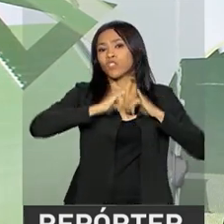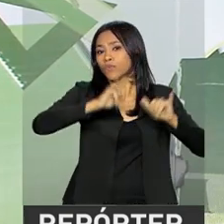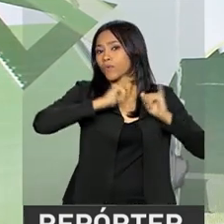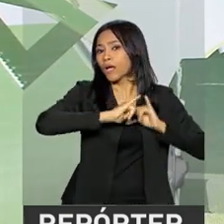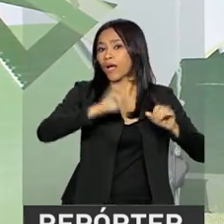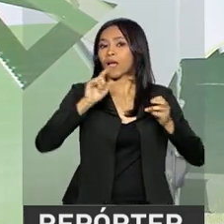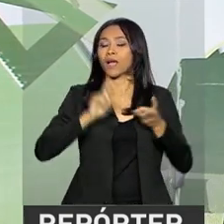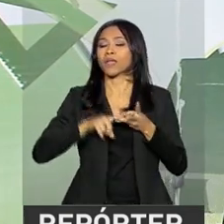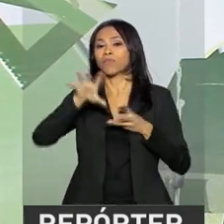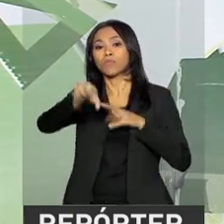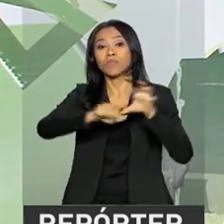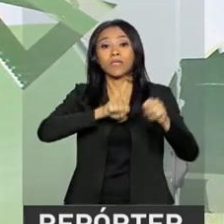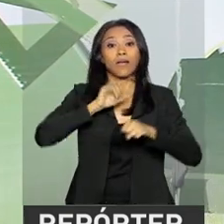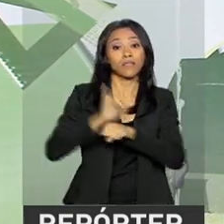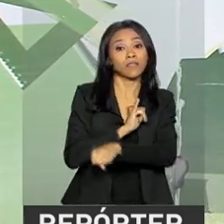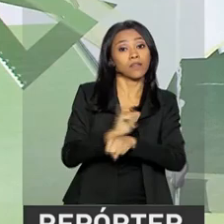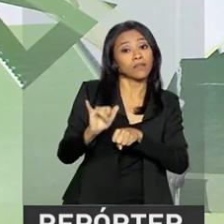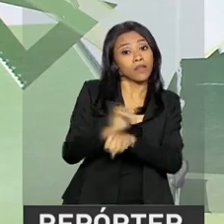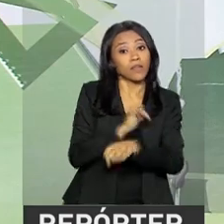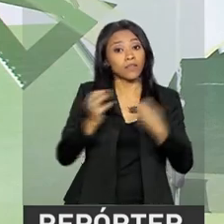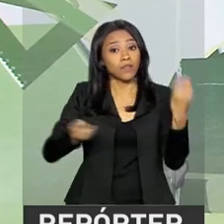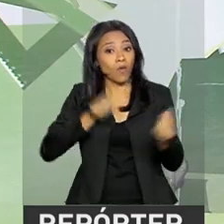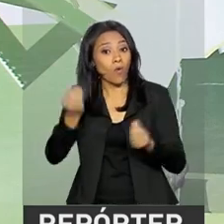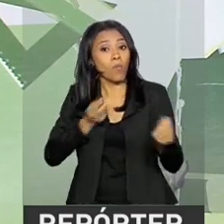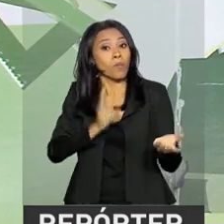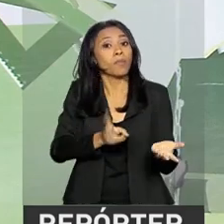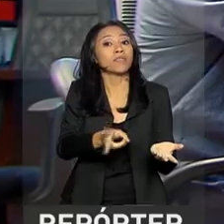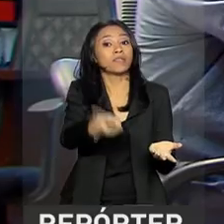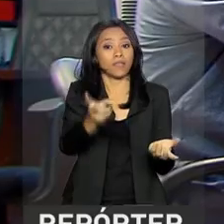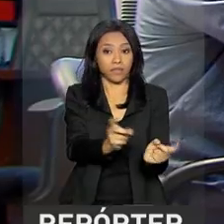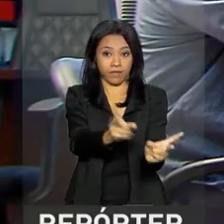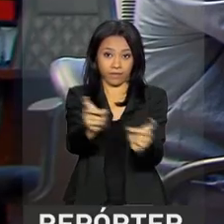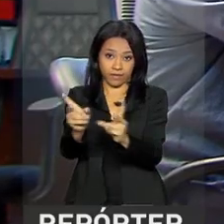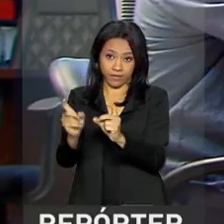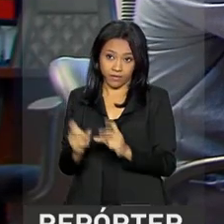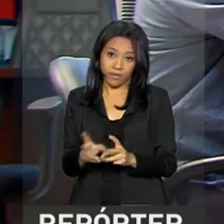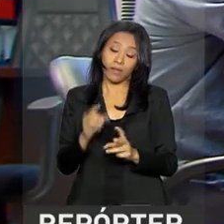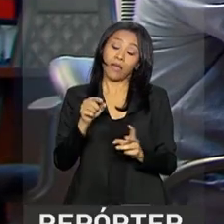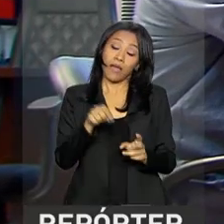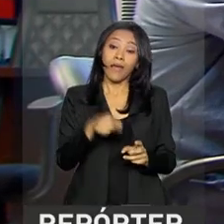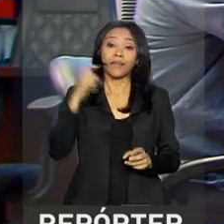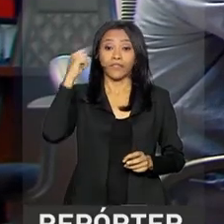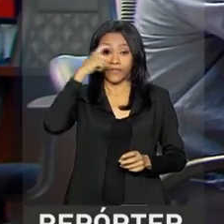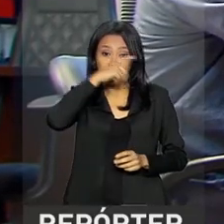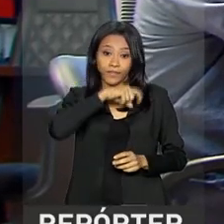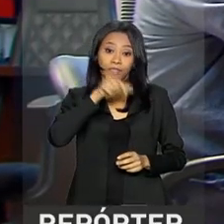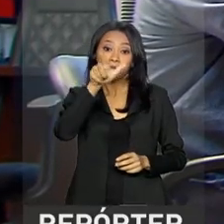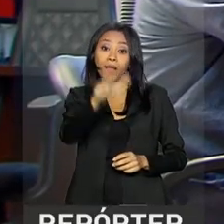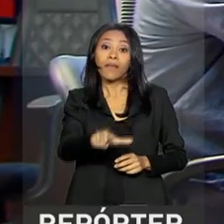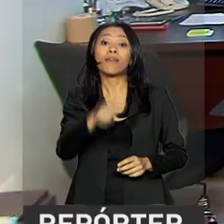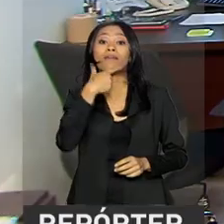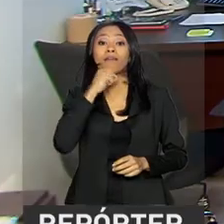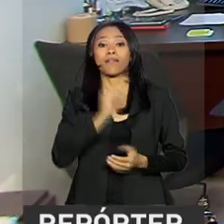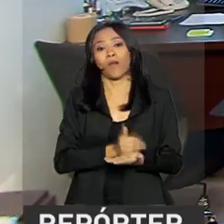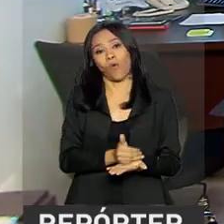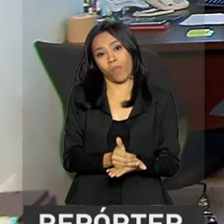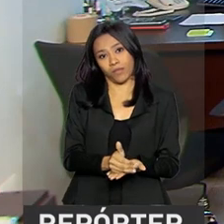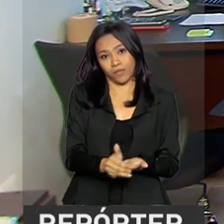buscar estratégias para se colocar e se manter no mercado tarefa difícil para iniciantes